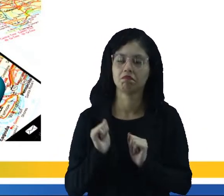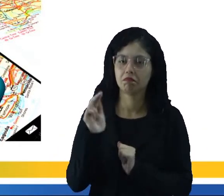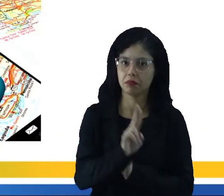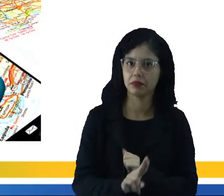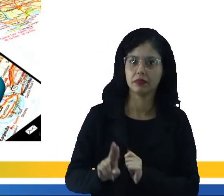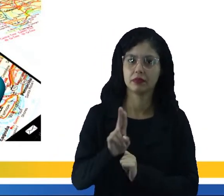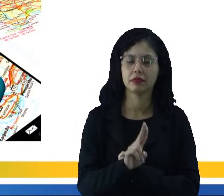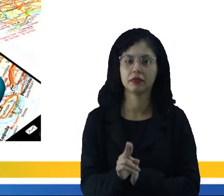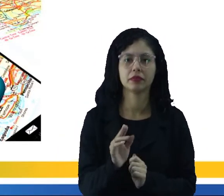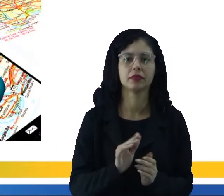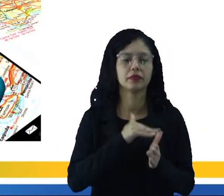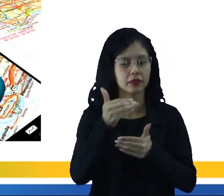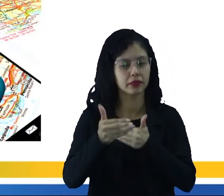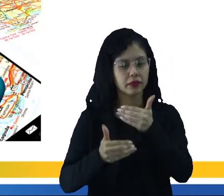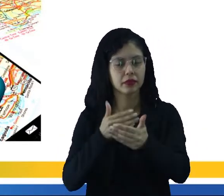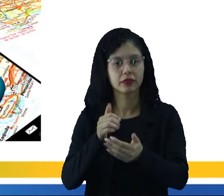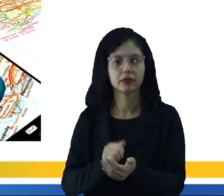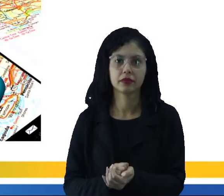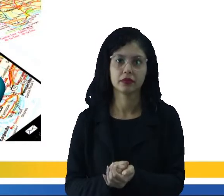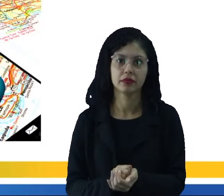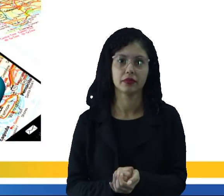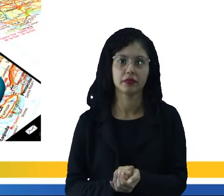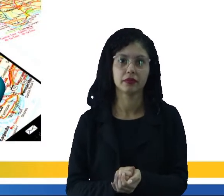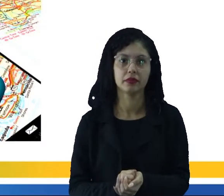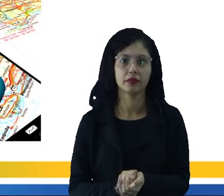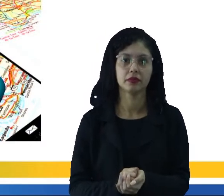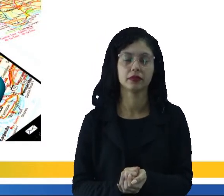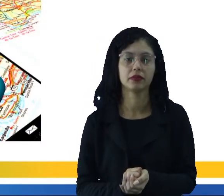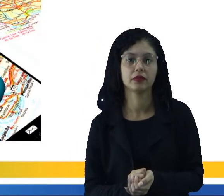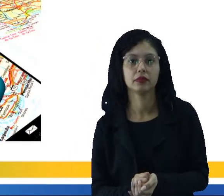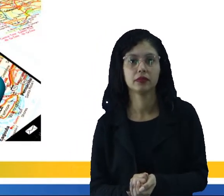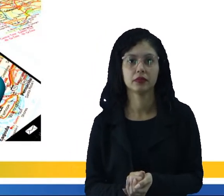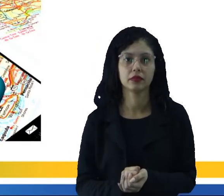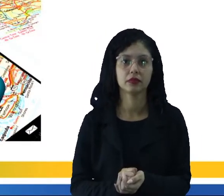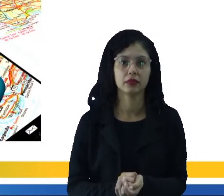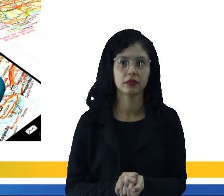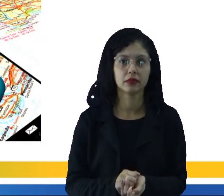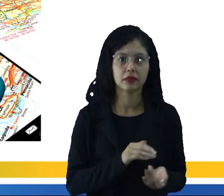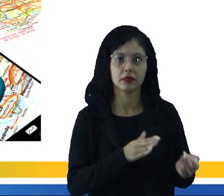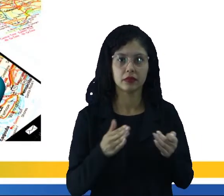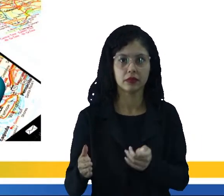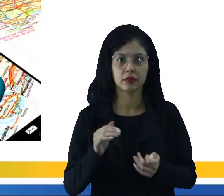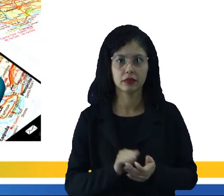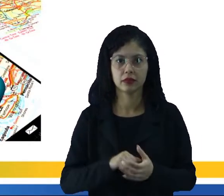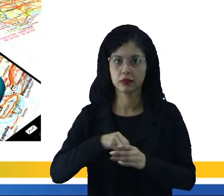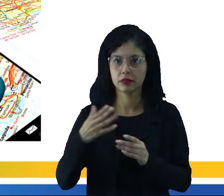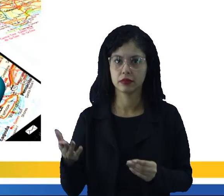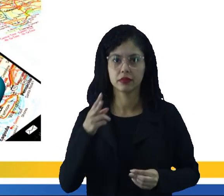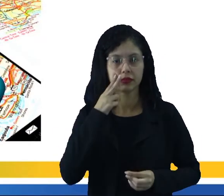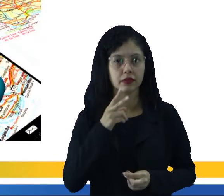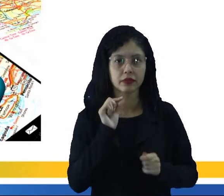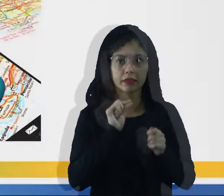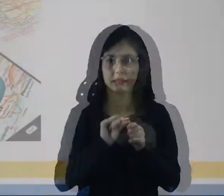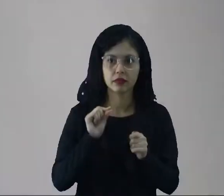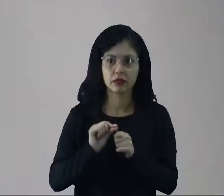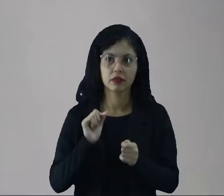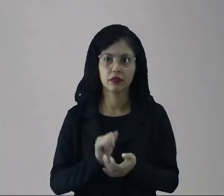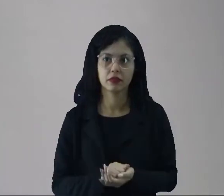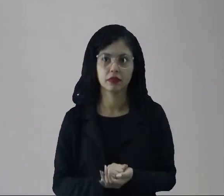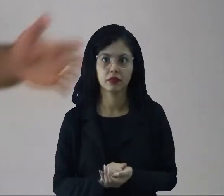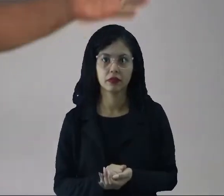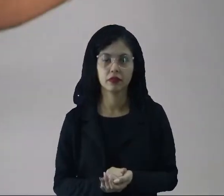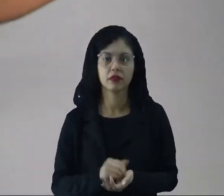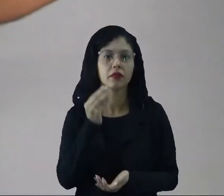usa esse procedimento, né? O professor diz, olha, vamos aqui para a parte externa da escola para a gente fazer